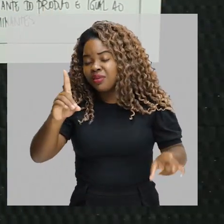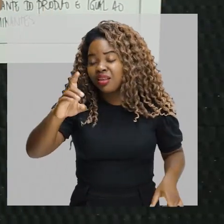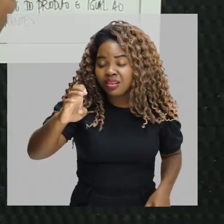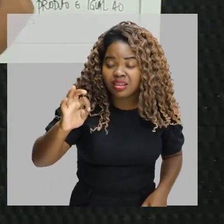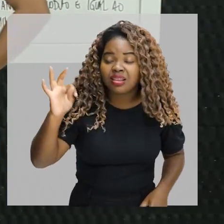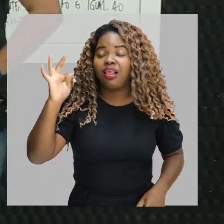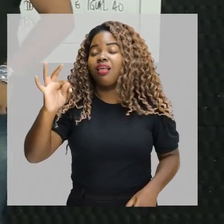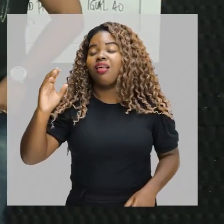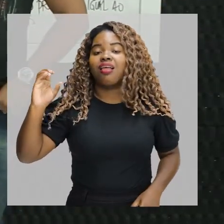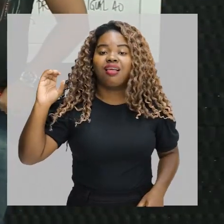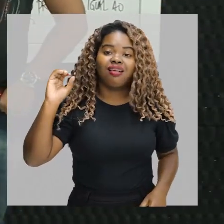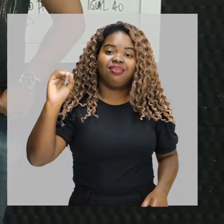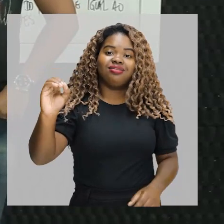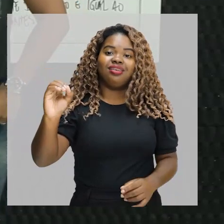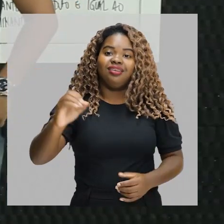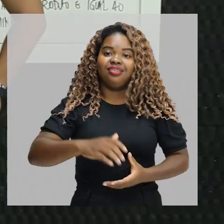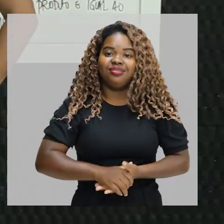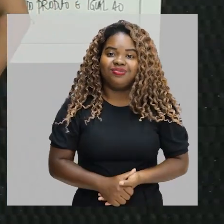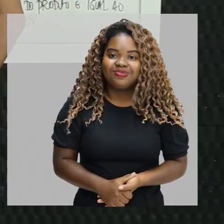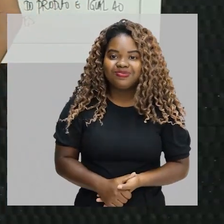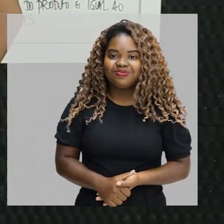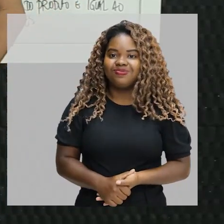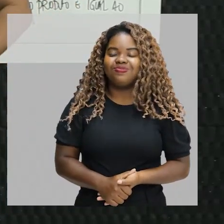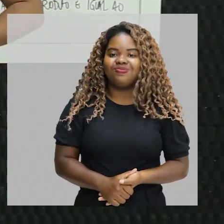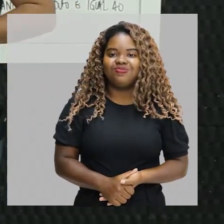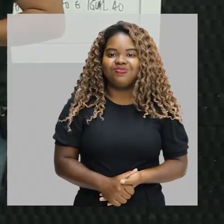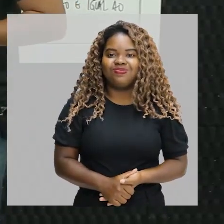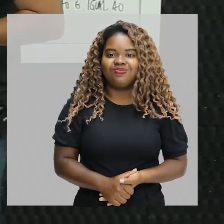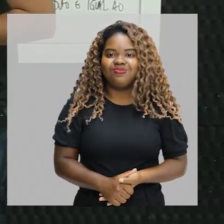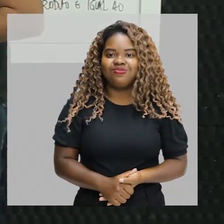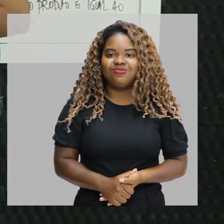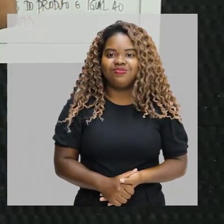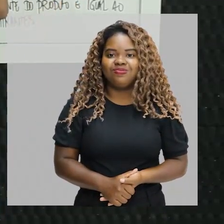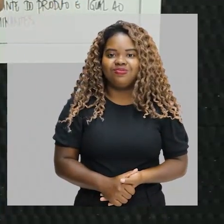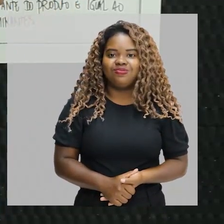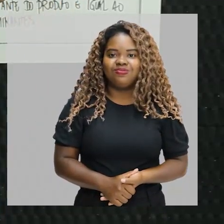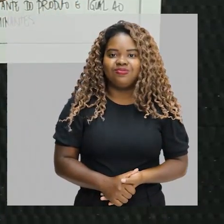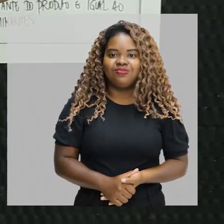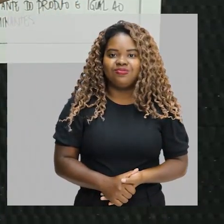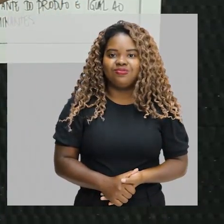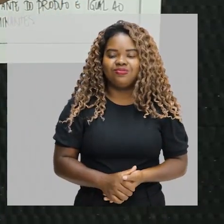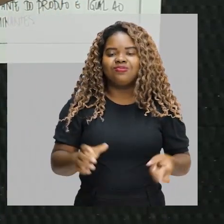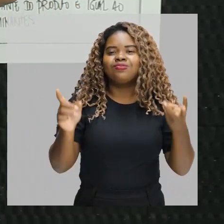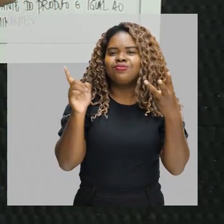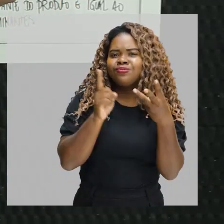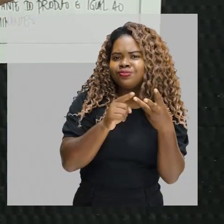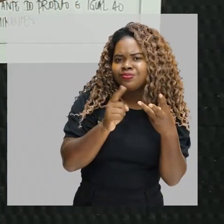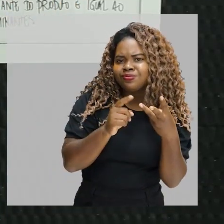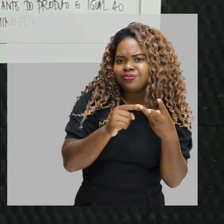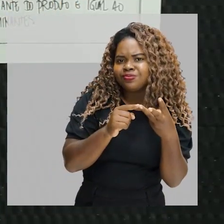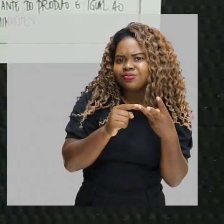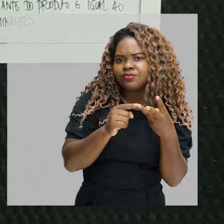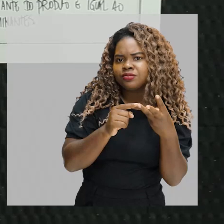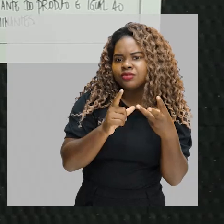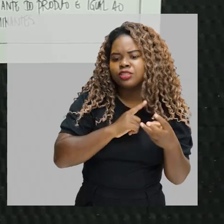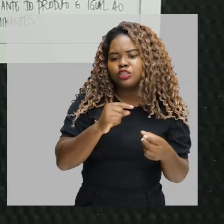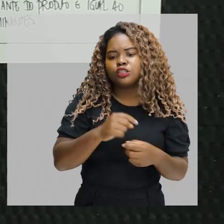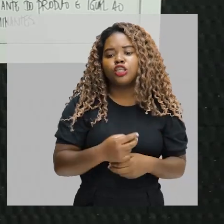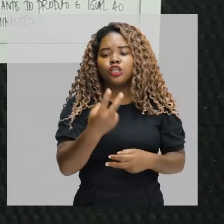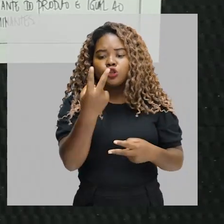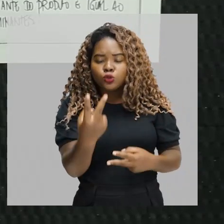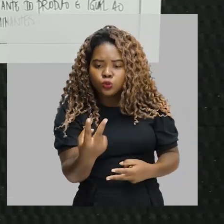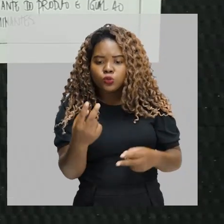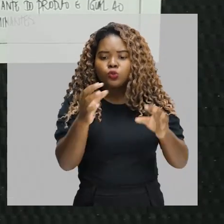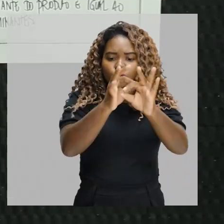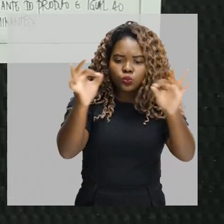acontecer, o determinante dessa matriz também vai ser igual a zero. Tá? A matriz, se a matriz possui duas linhas ou